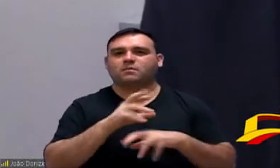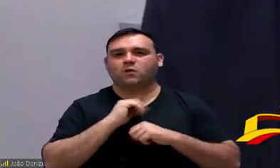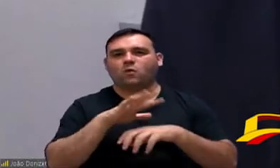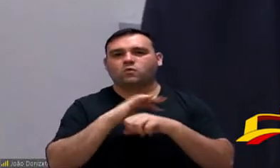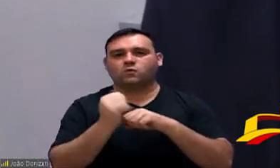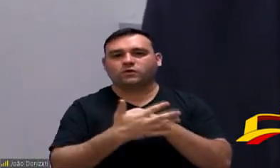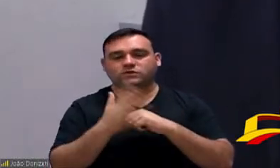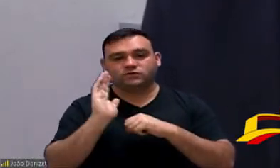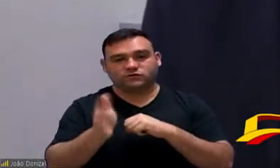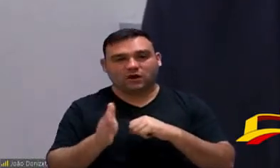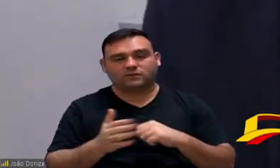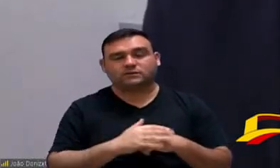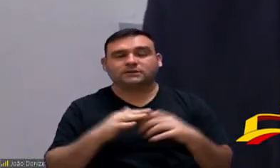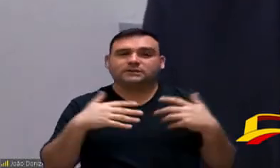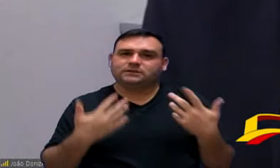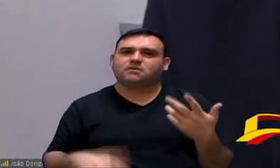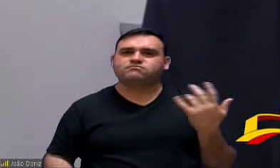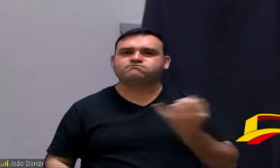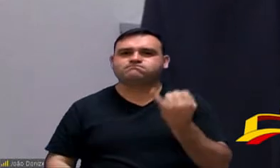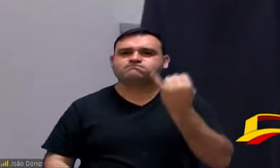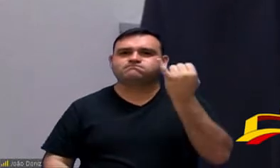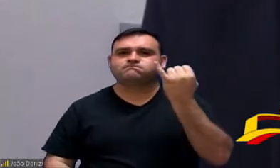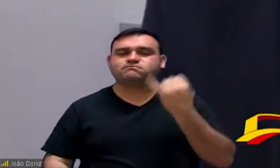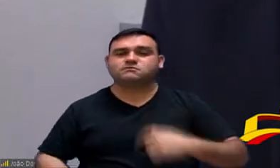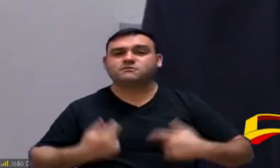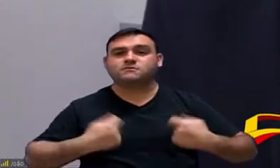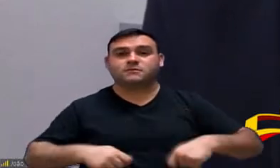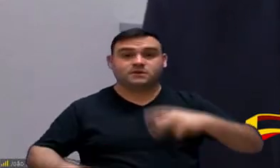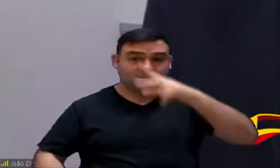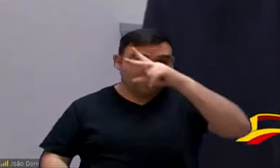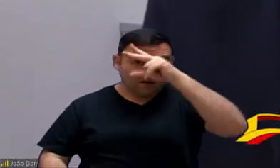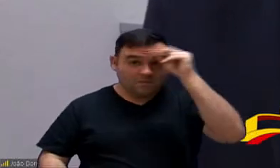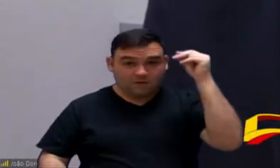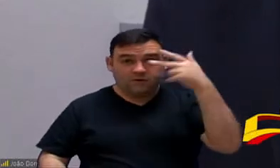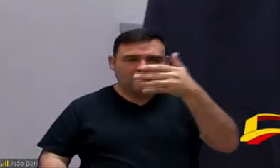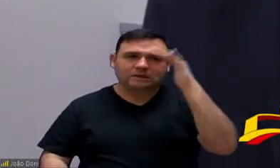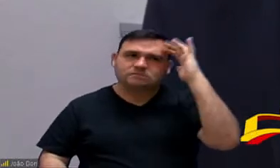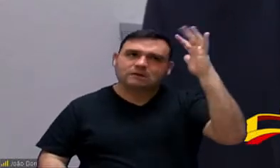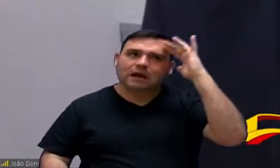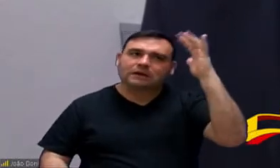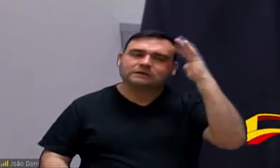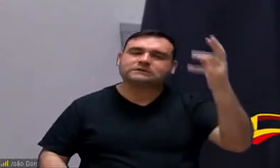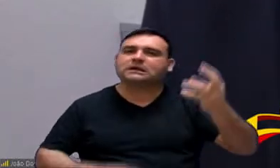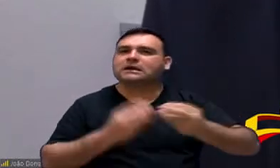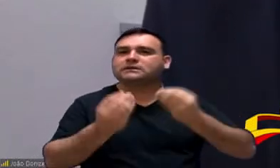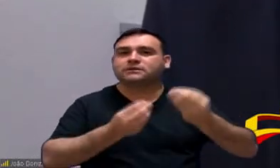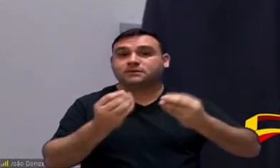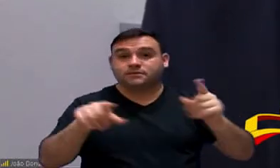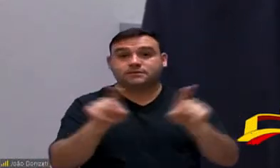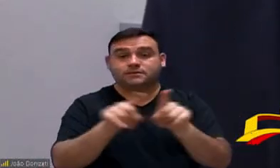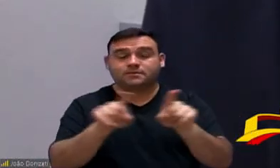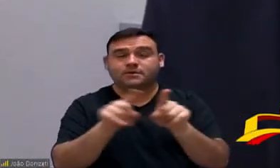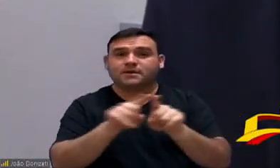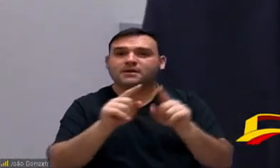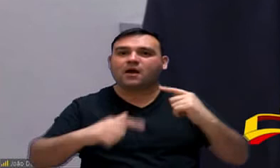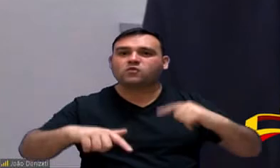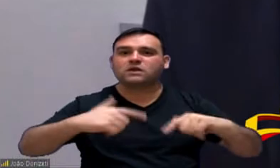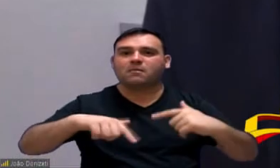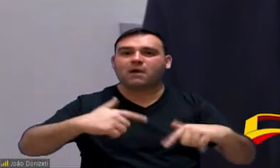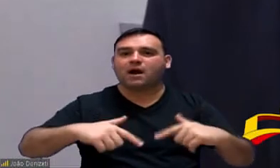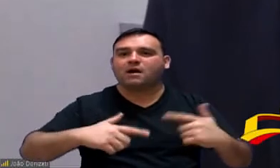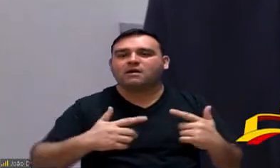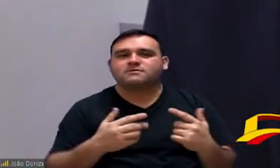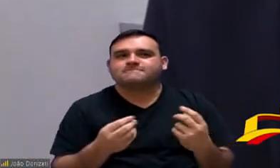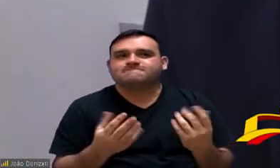Que passa por essa doença. Então, é importante que a prefeitura já possa pensar, inclusive,